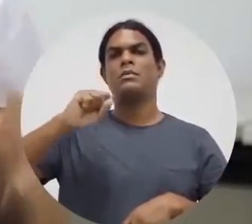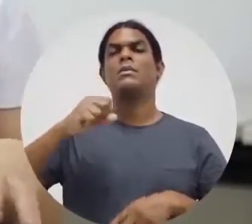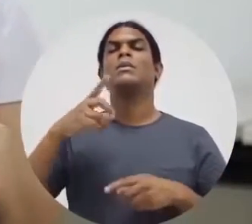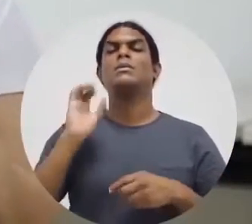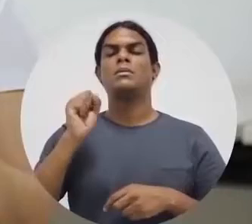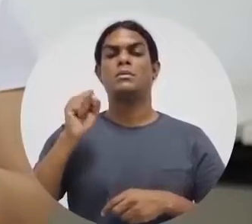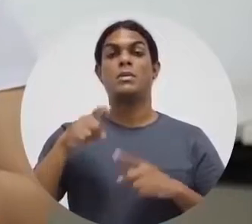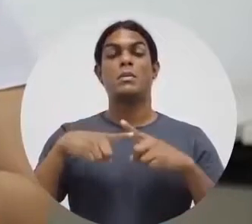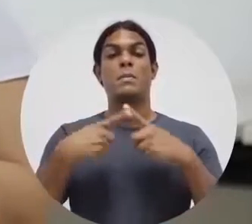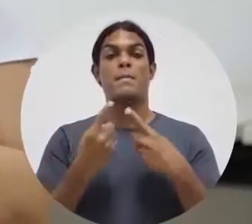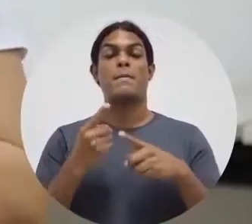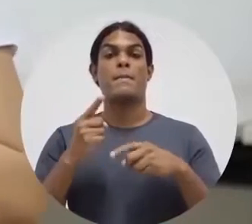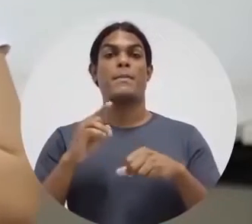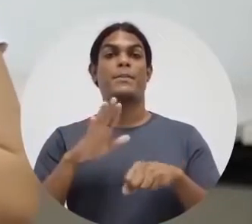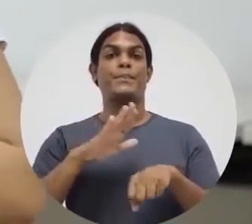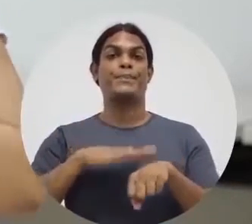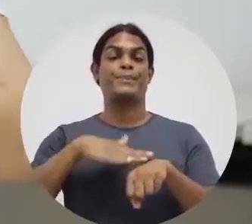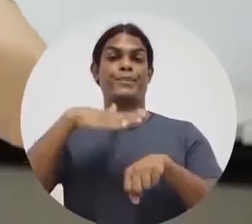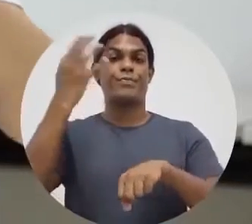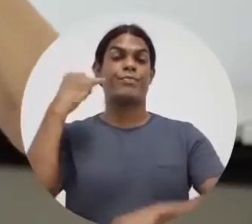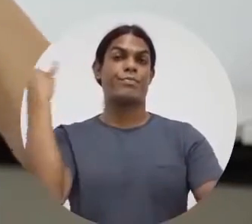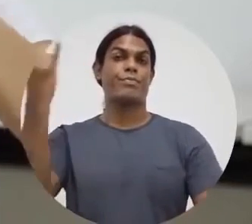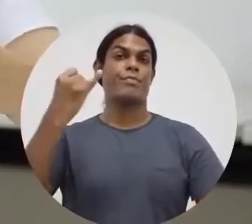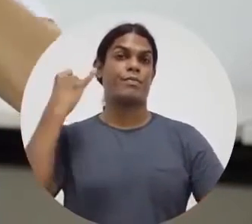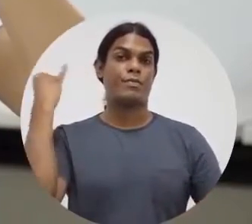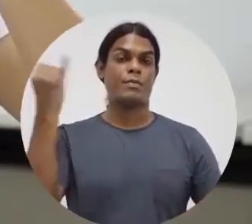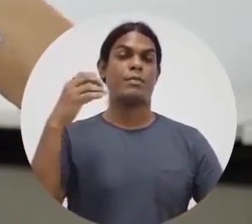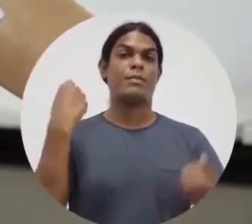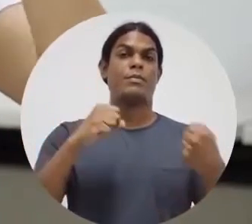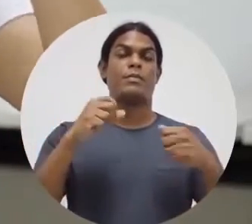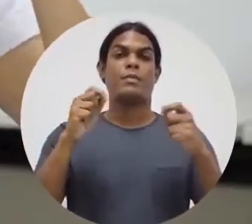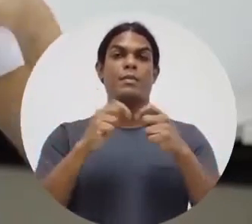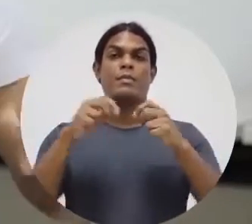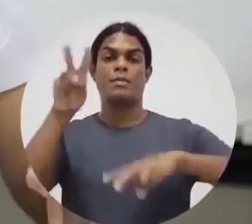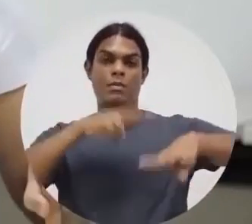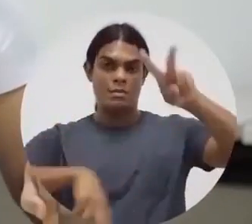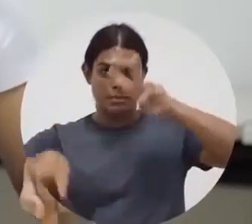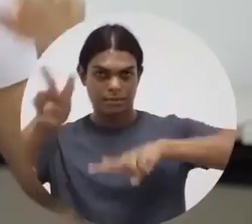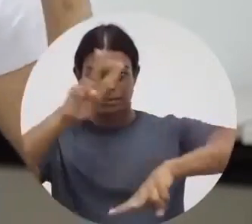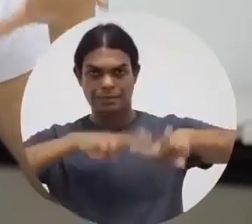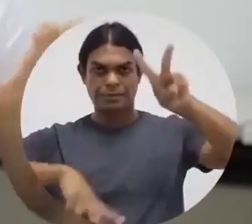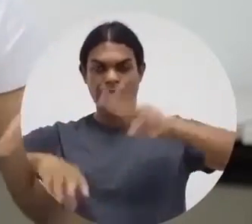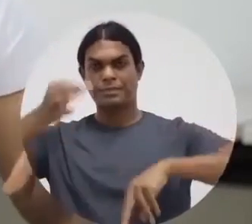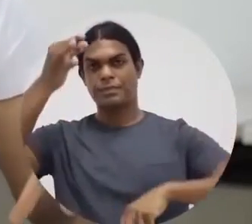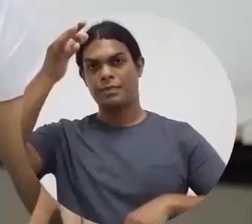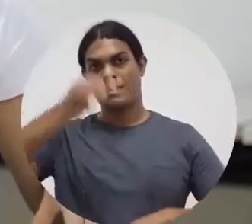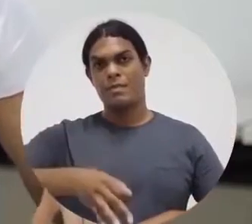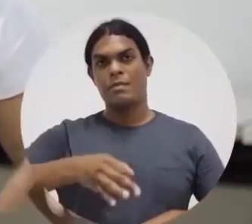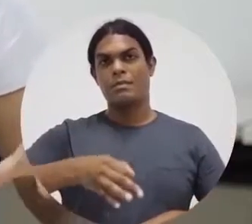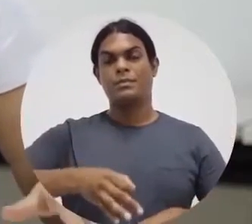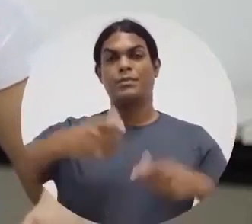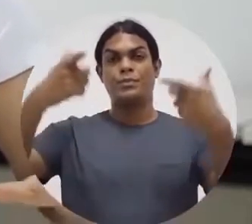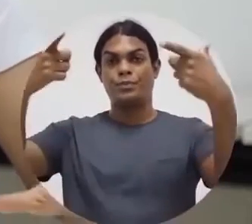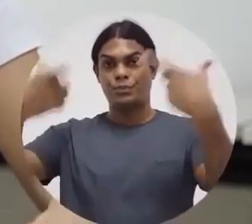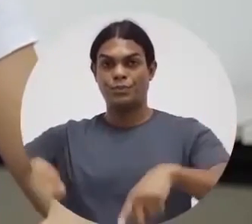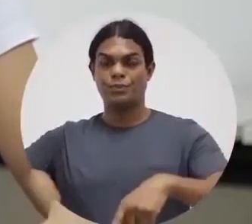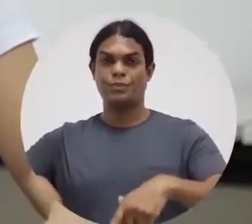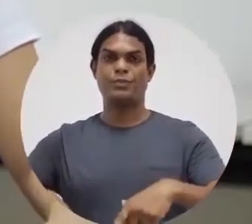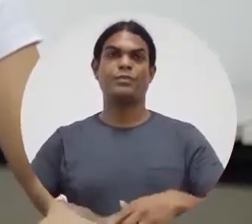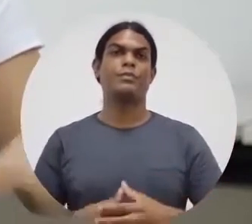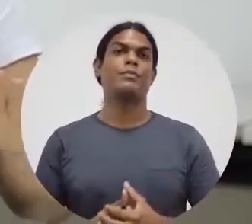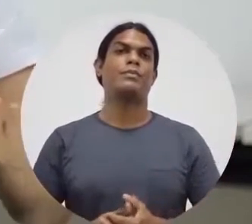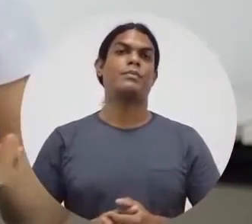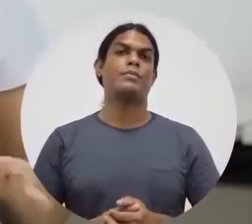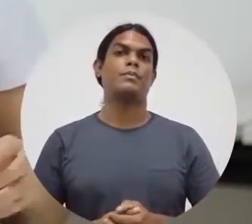que viabilizar os meus indicadores financeiros, eu preciso fazer uma análise correta do meu